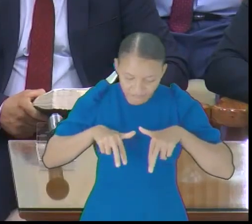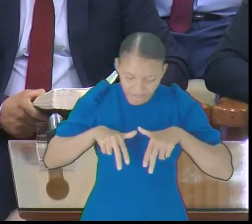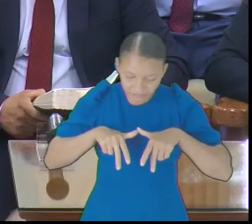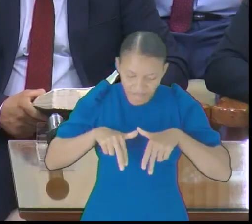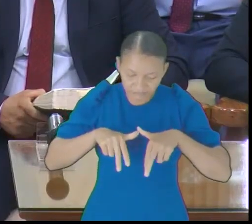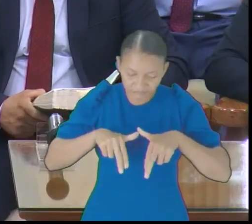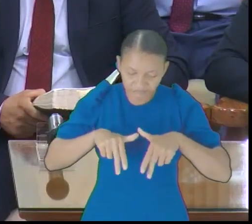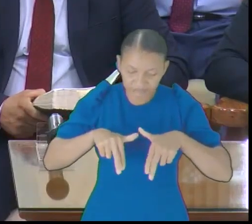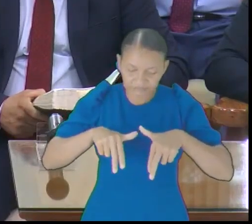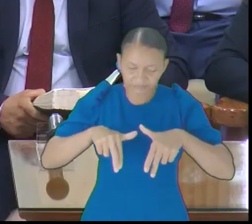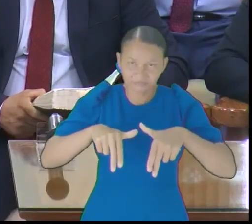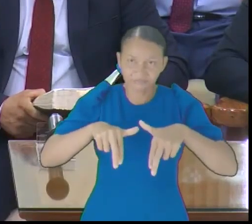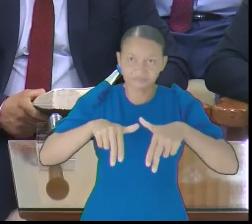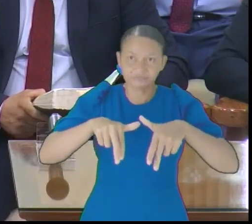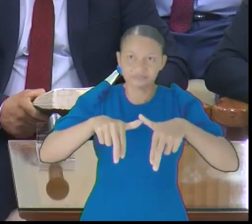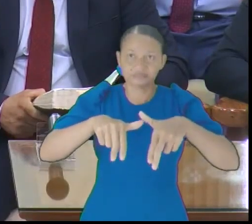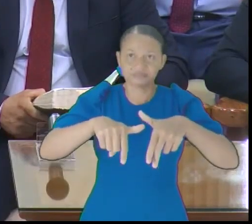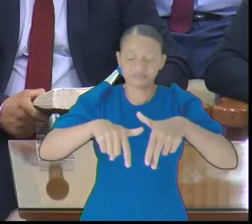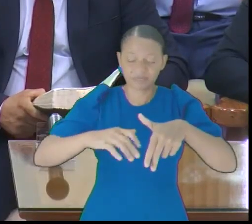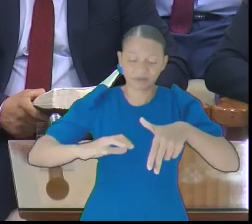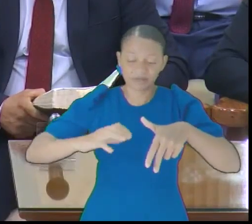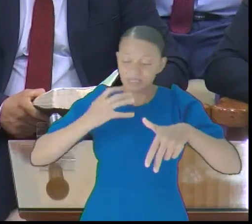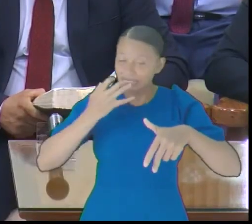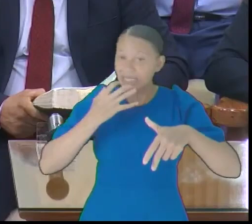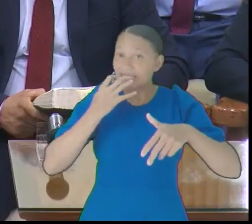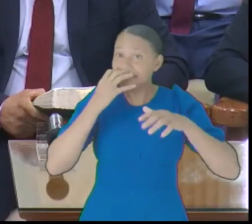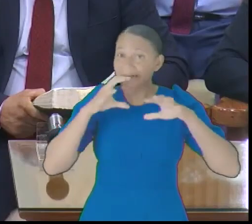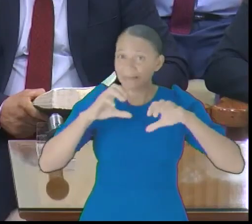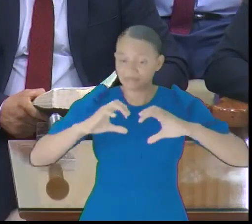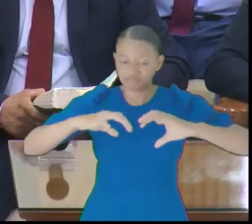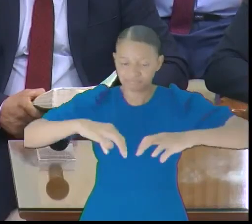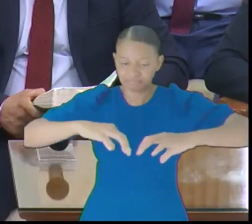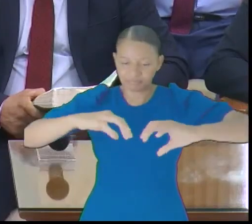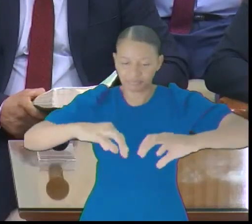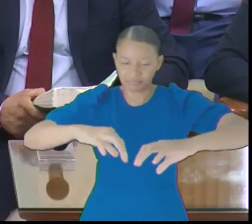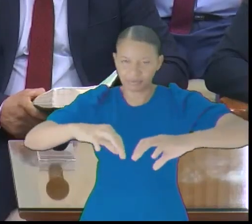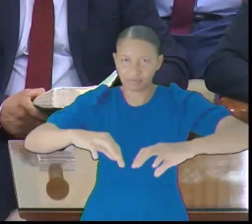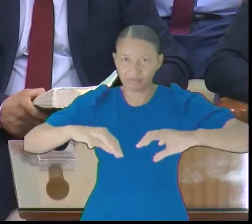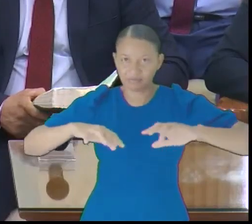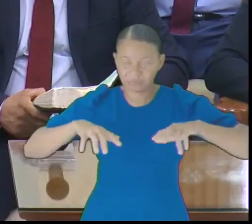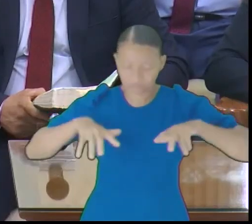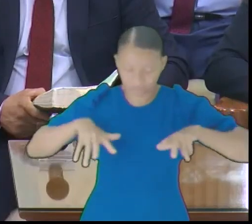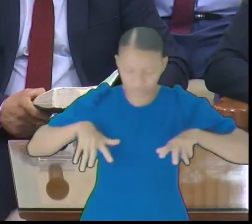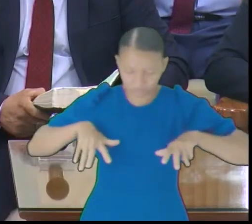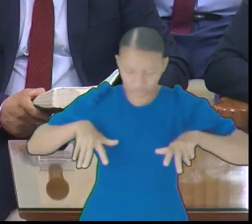das metades partidas dos animais, e as duas pessoas